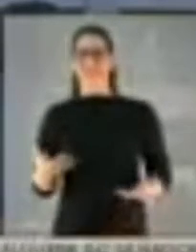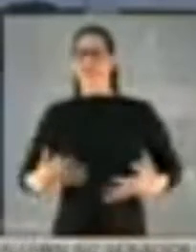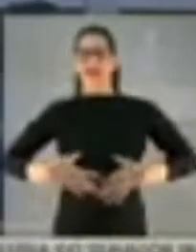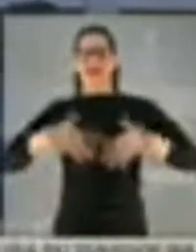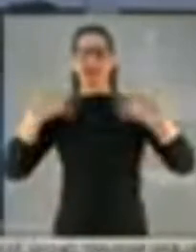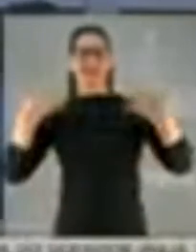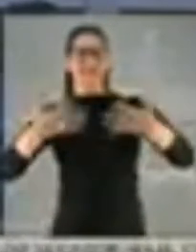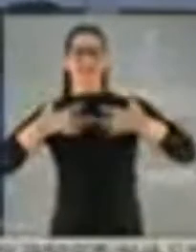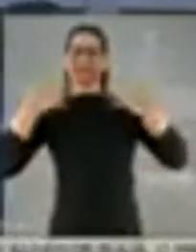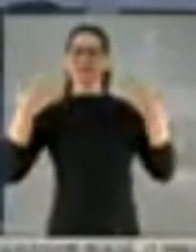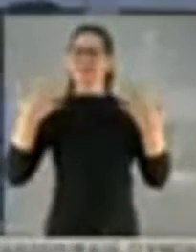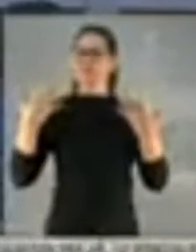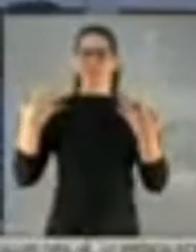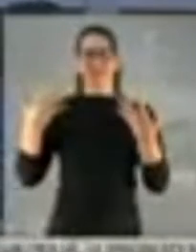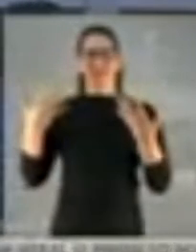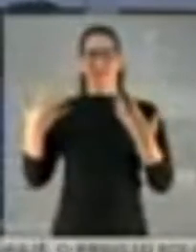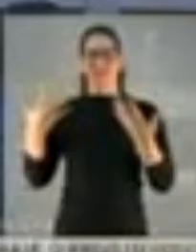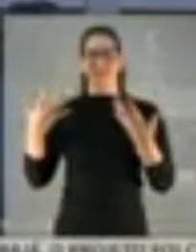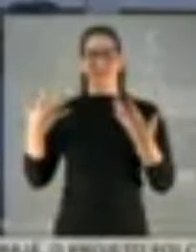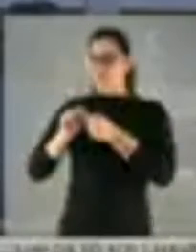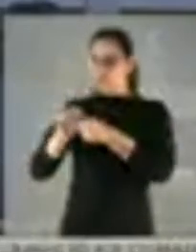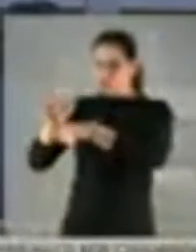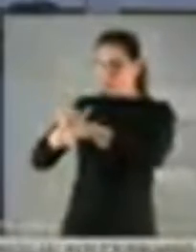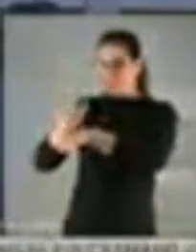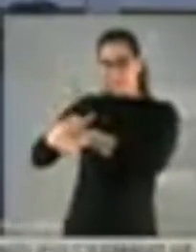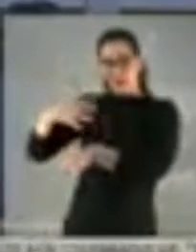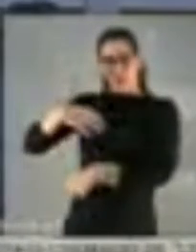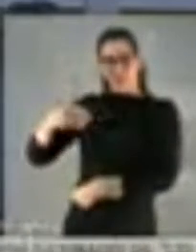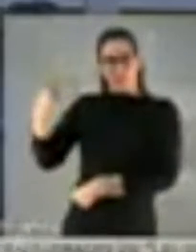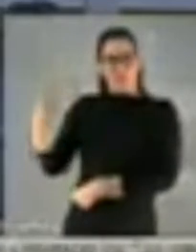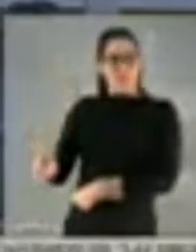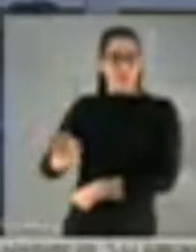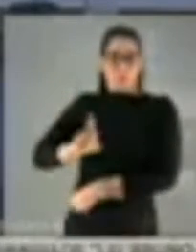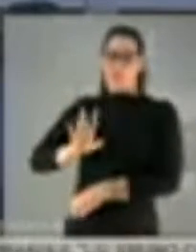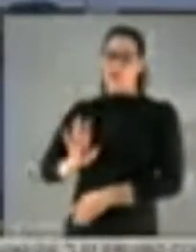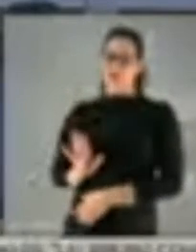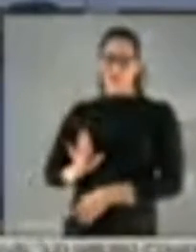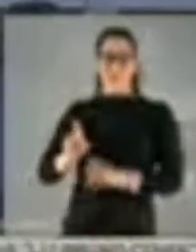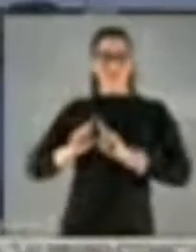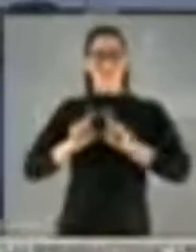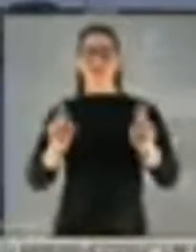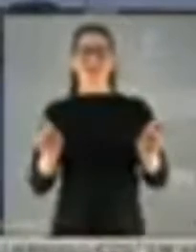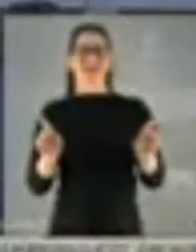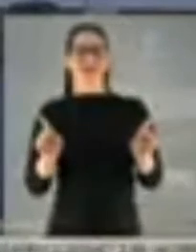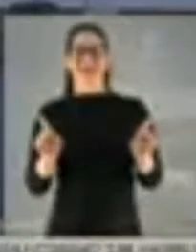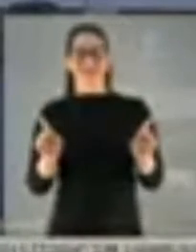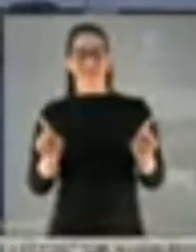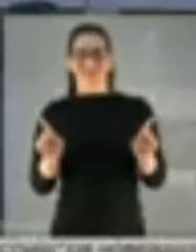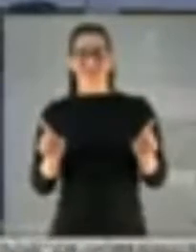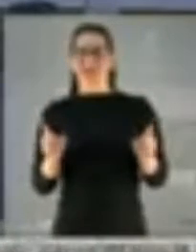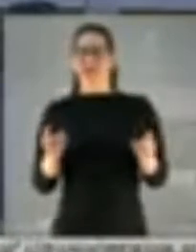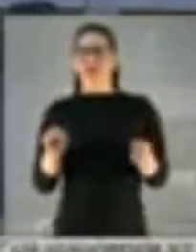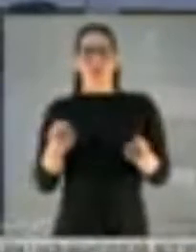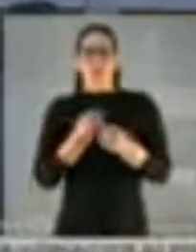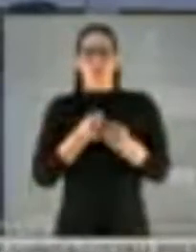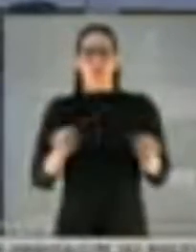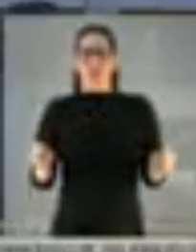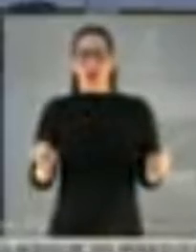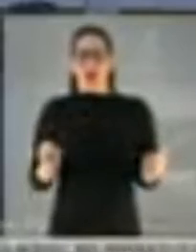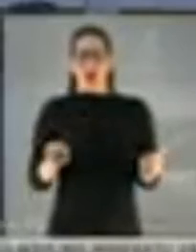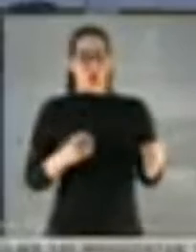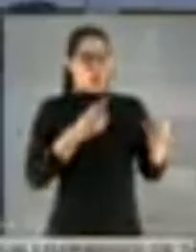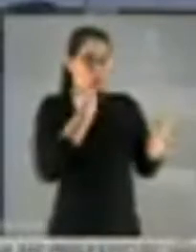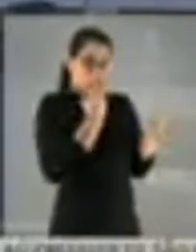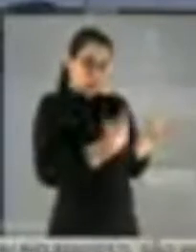alegria para mim fazer isso com o filho dele aqui. Tá certo? Mas agora não dá. É para a gente fazer uma coisa ali, chegar